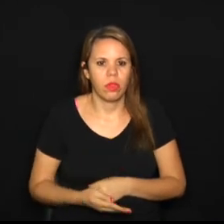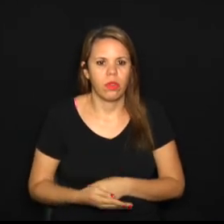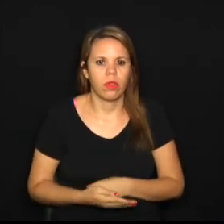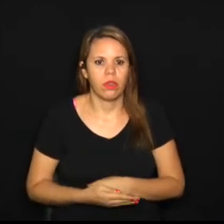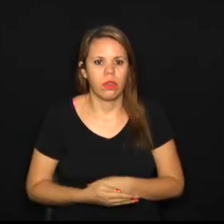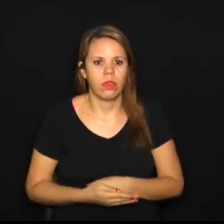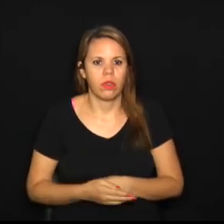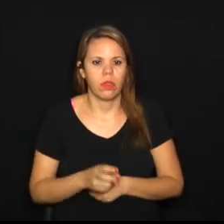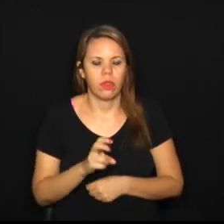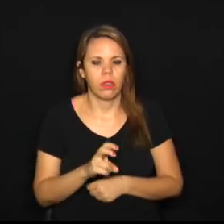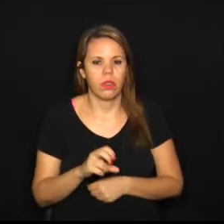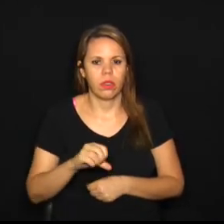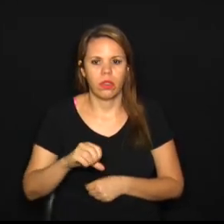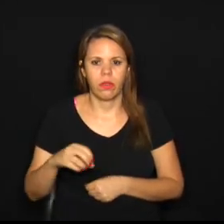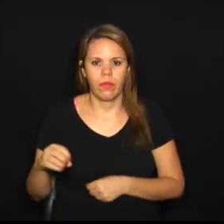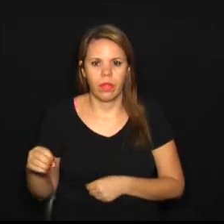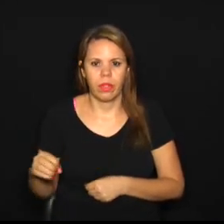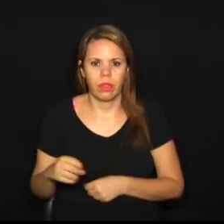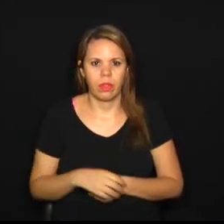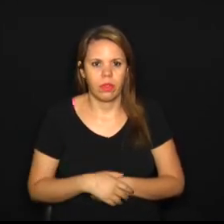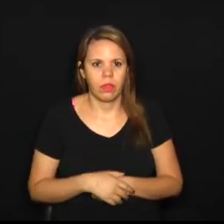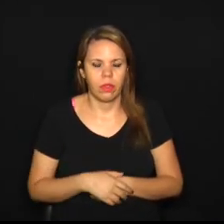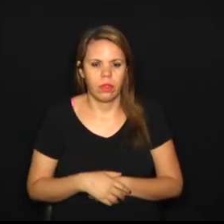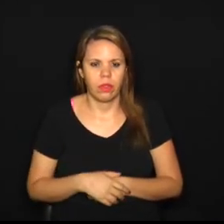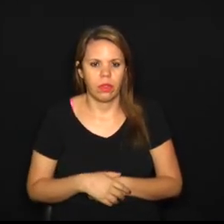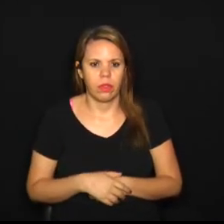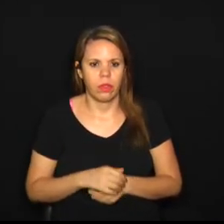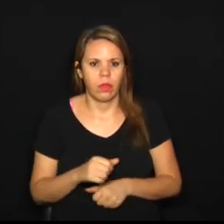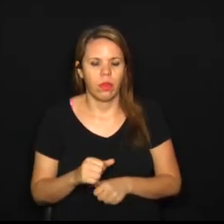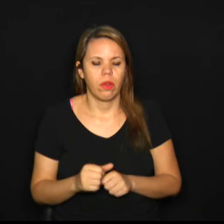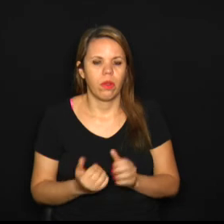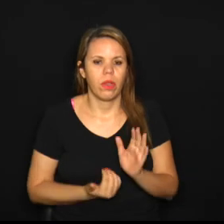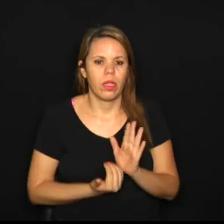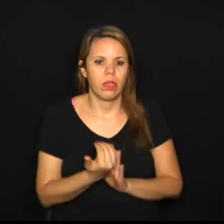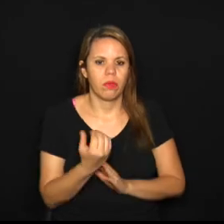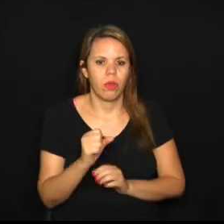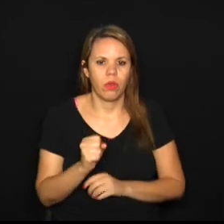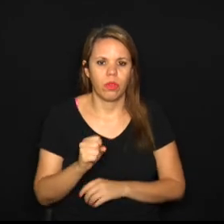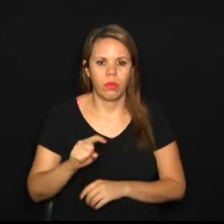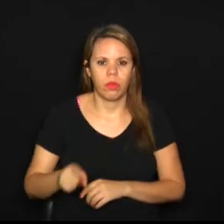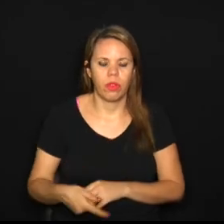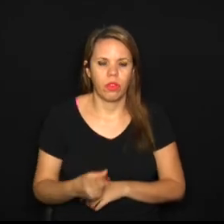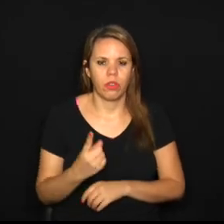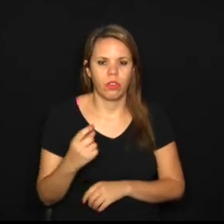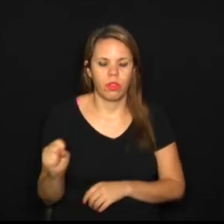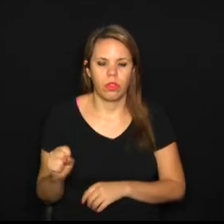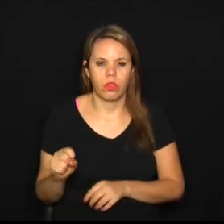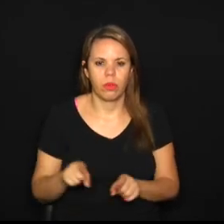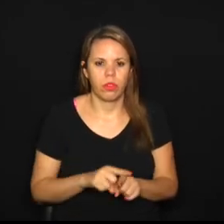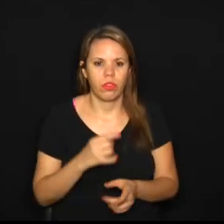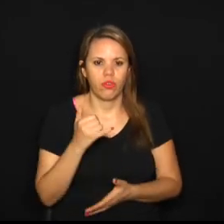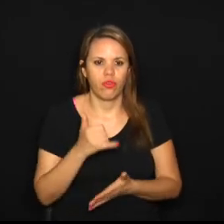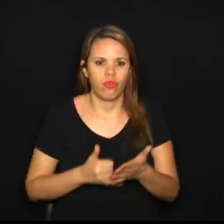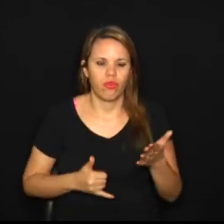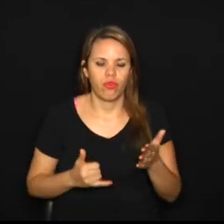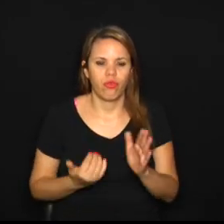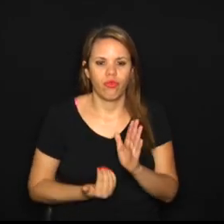2.595.500.000, variou um crescimento de 8,5% em relação a 2018. Os juros e encargo da dívida